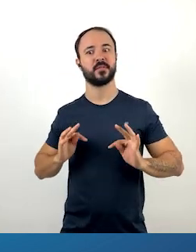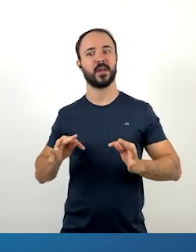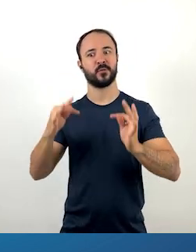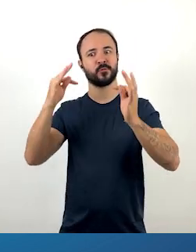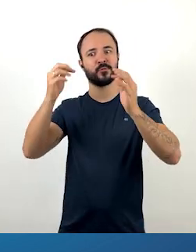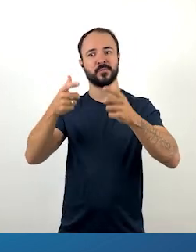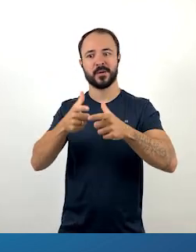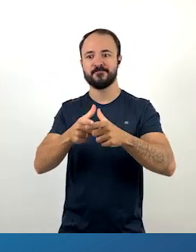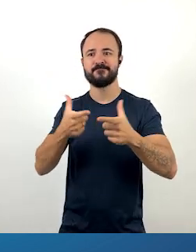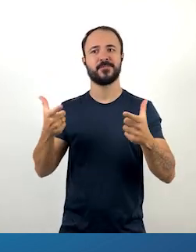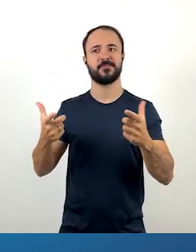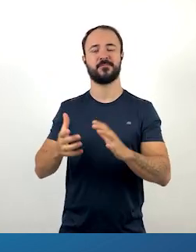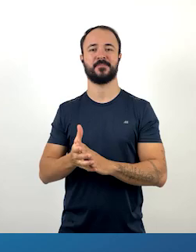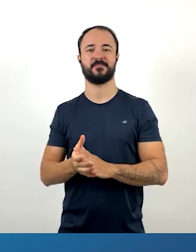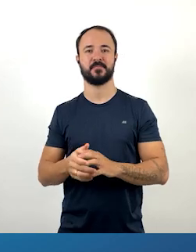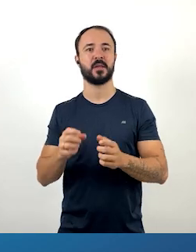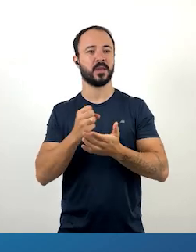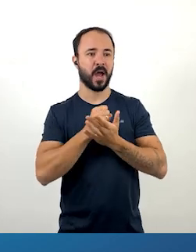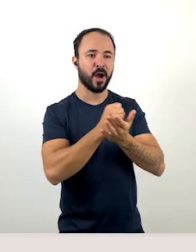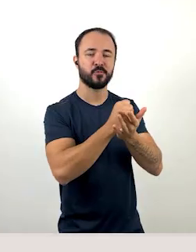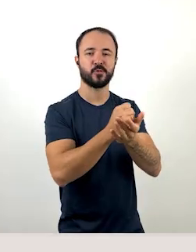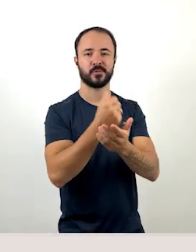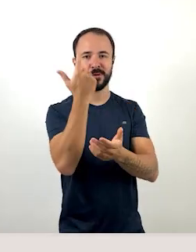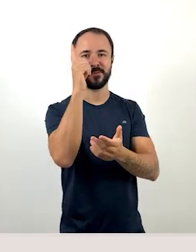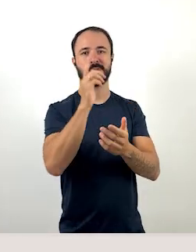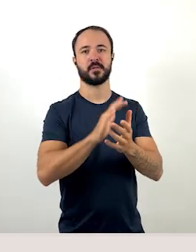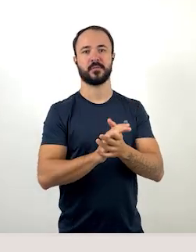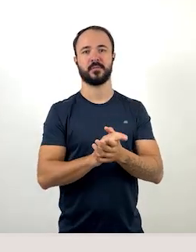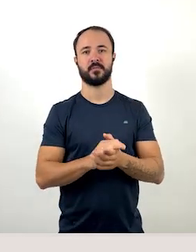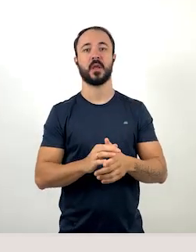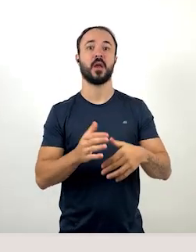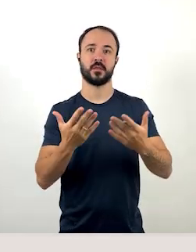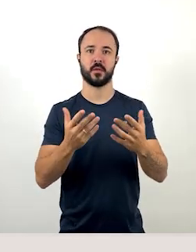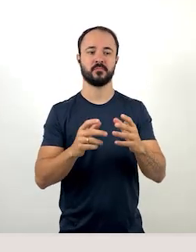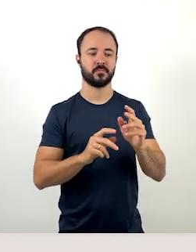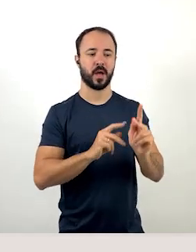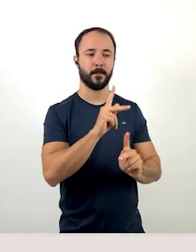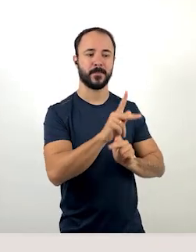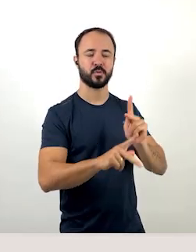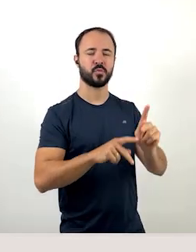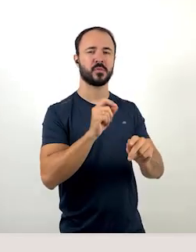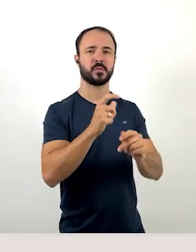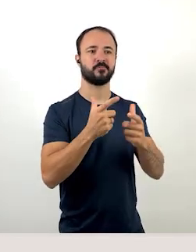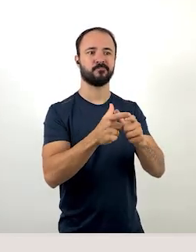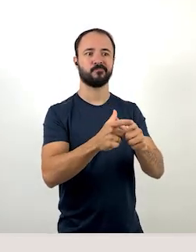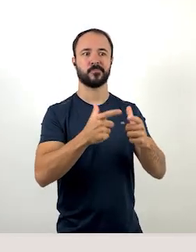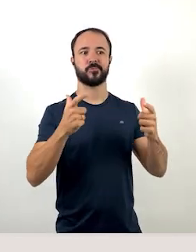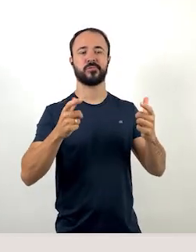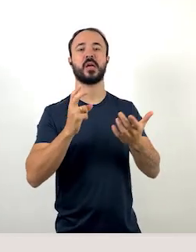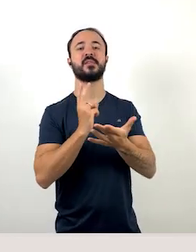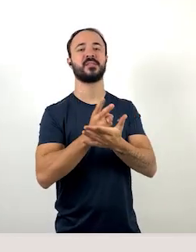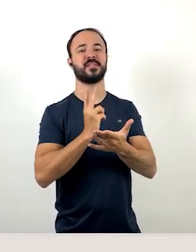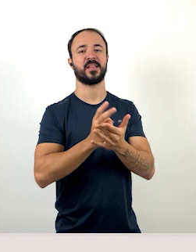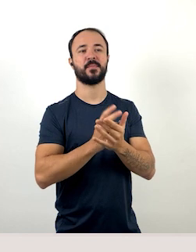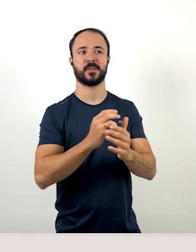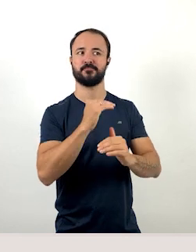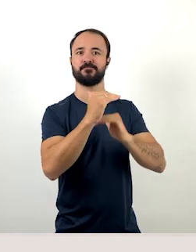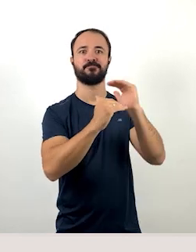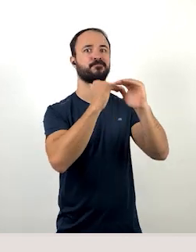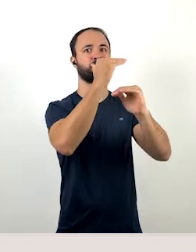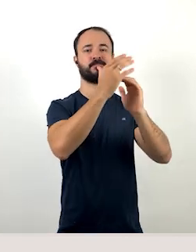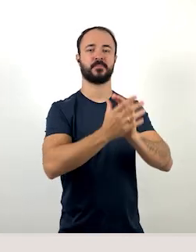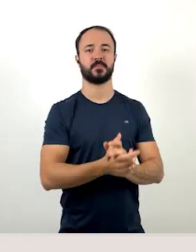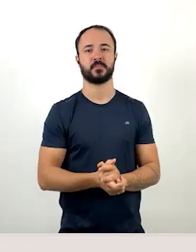doenças. E aí nós temos um alto crescimento populacional. Qual é o problema disso? O alto crescimento